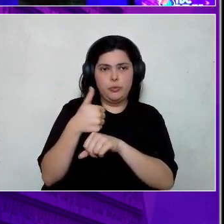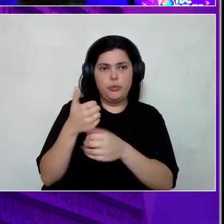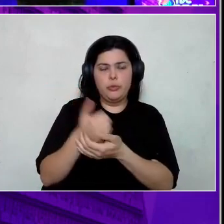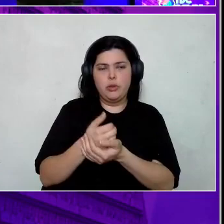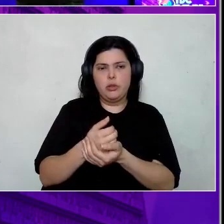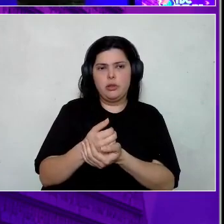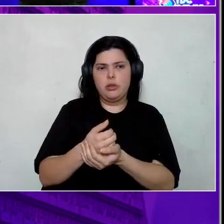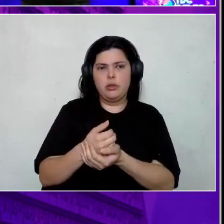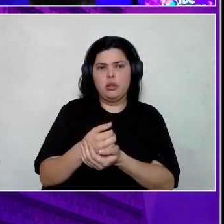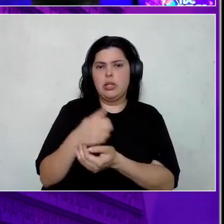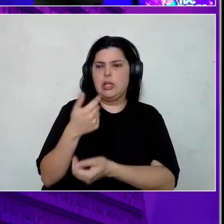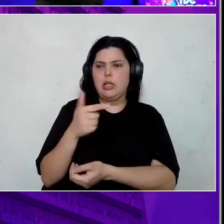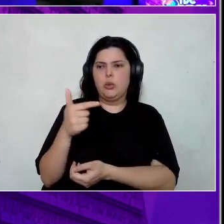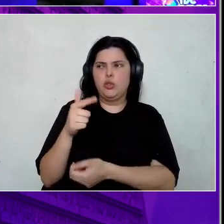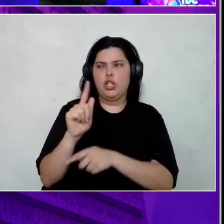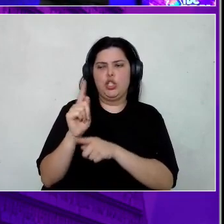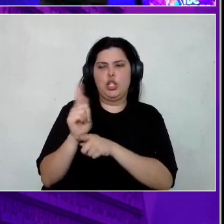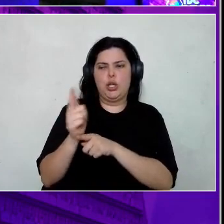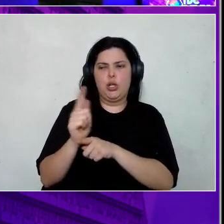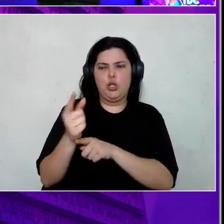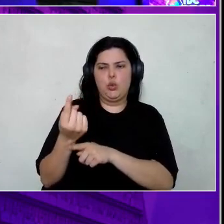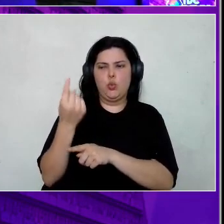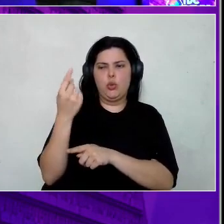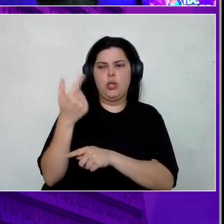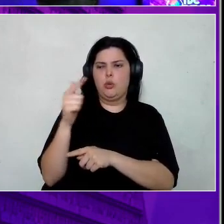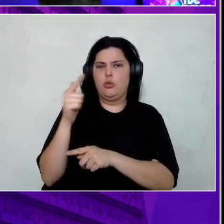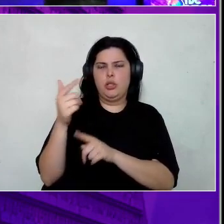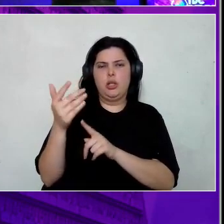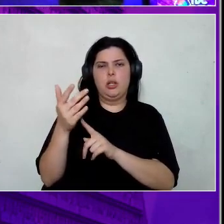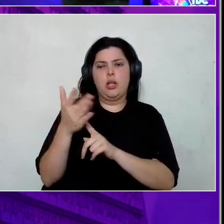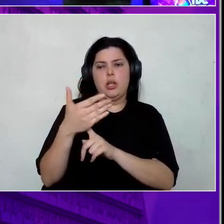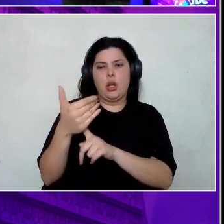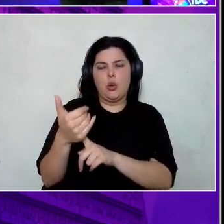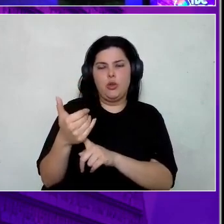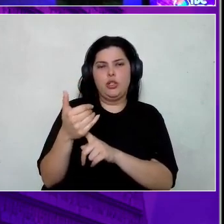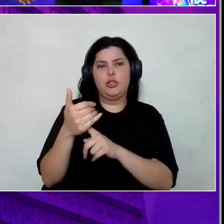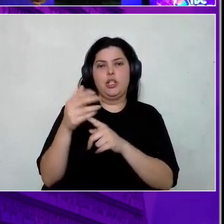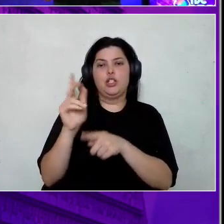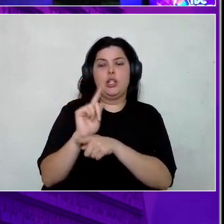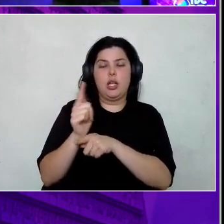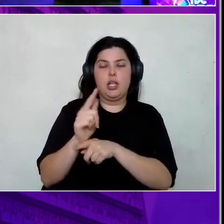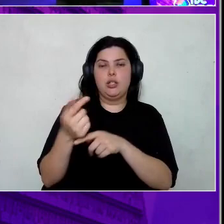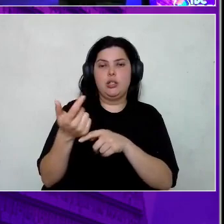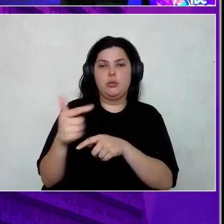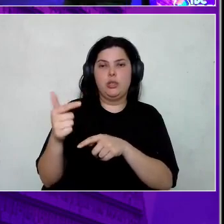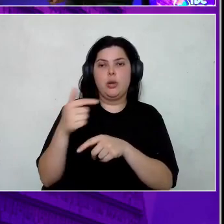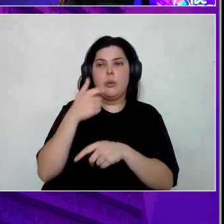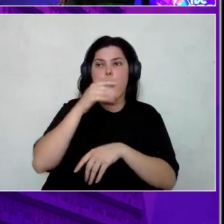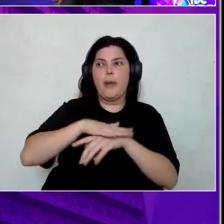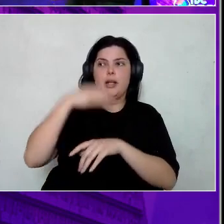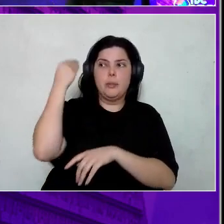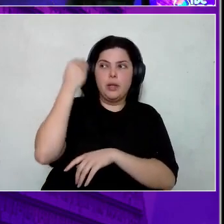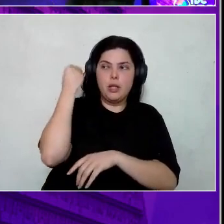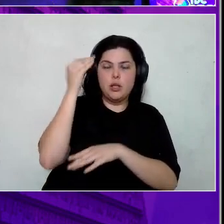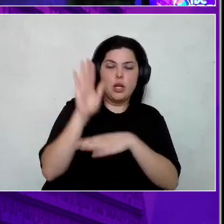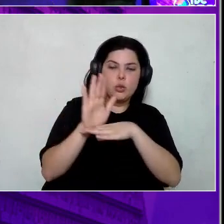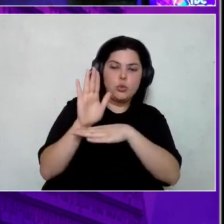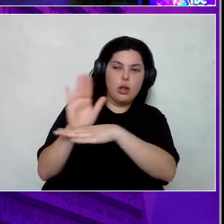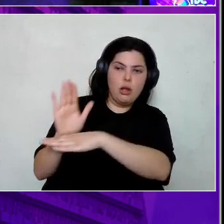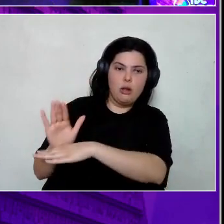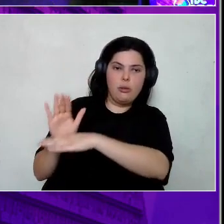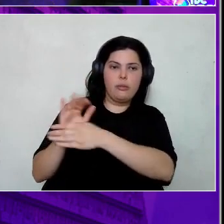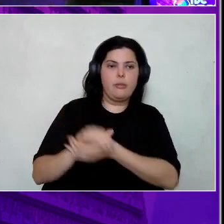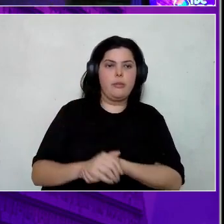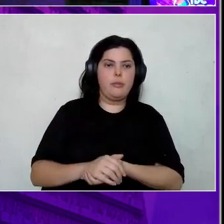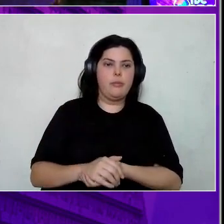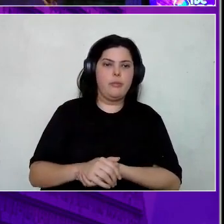um gerente específico, não tinha um tech manager, então eu comecei a ajudar a galera por ser mais experiente que o pessoal, ter mais vivência,